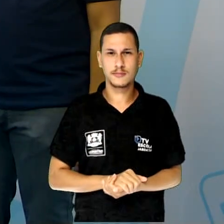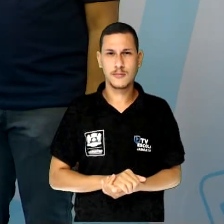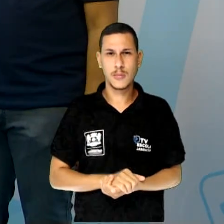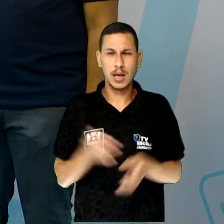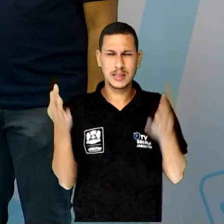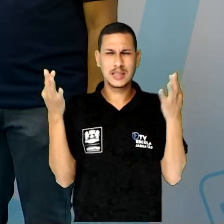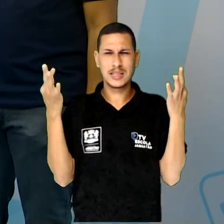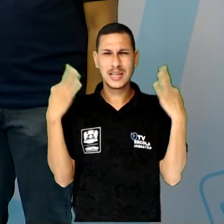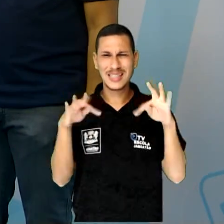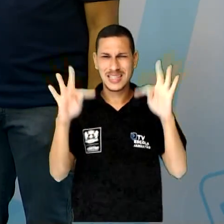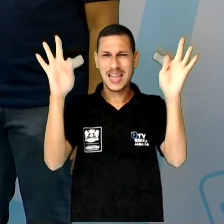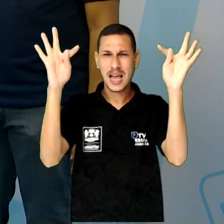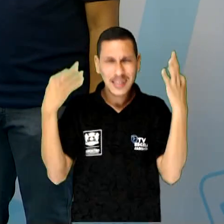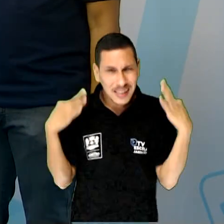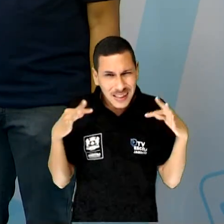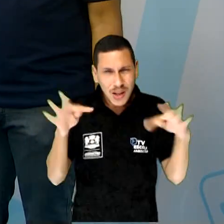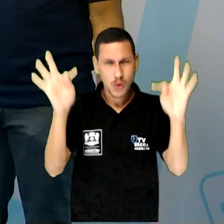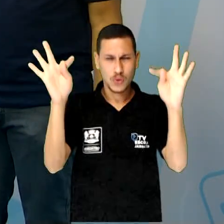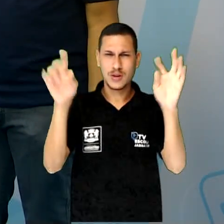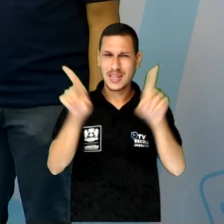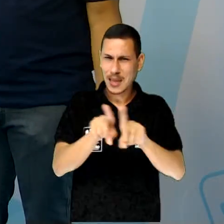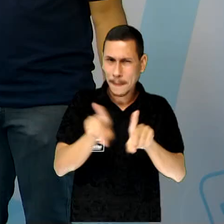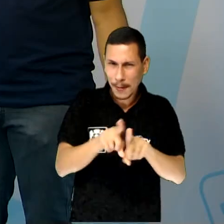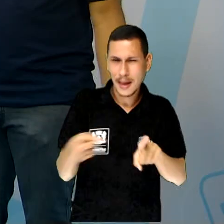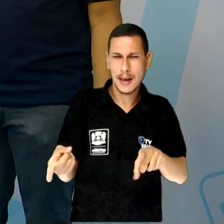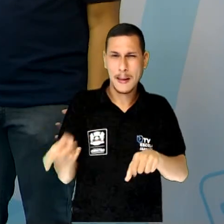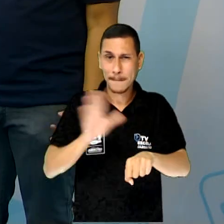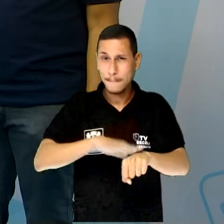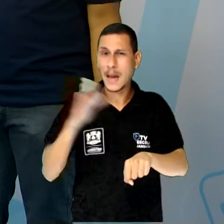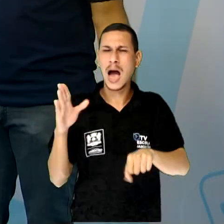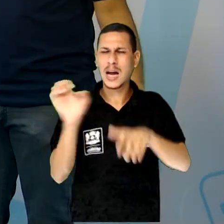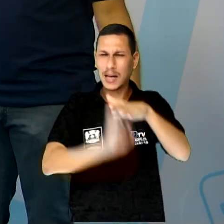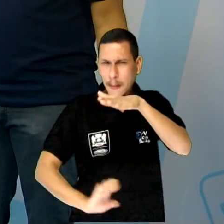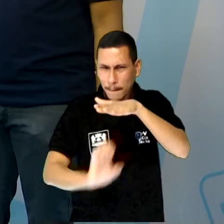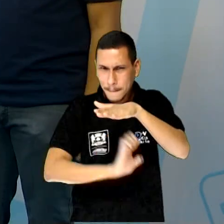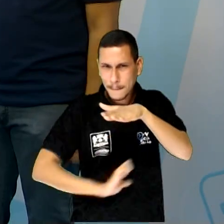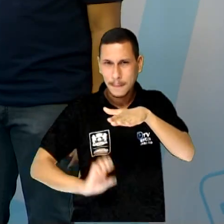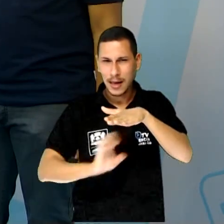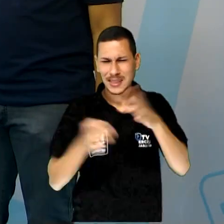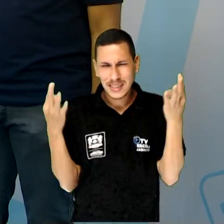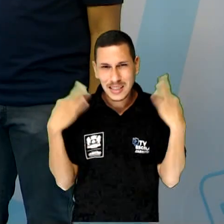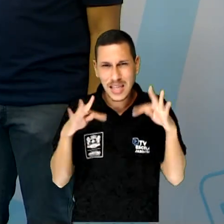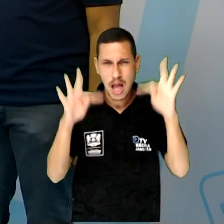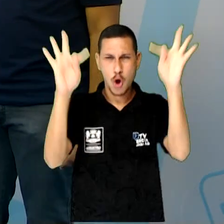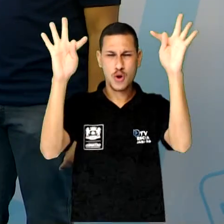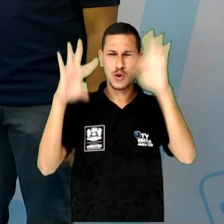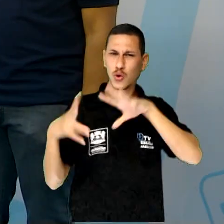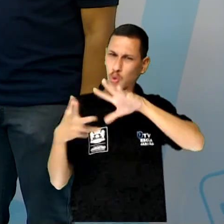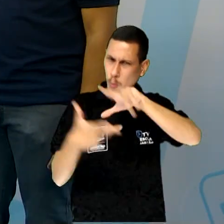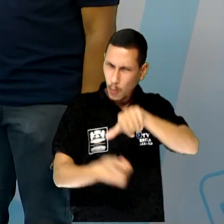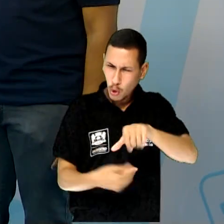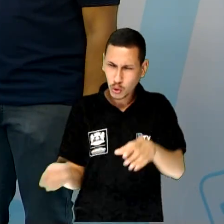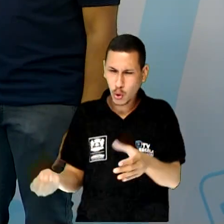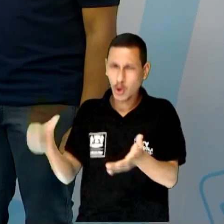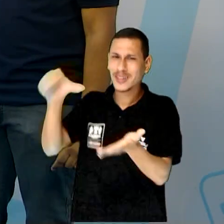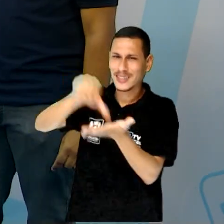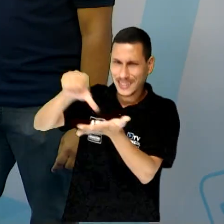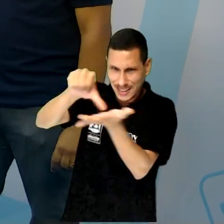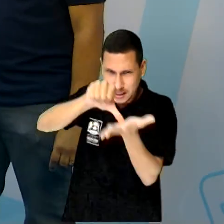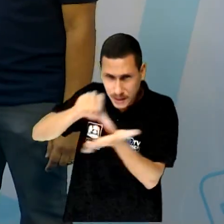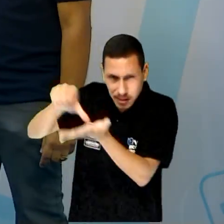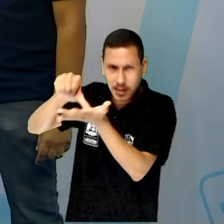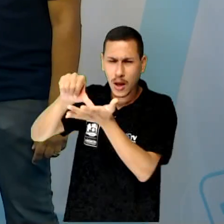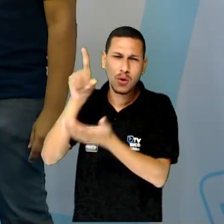tecnológica, né, não é à toa que as maiores companhias, as maiores empresas do ramo de tecnologia do mundo estão lá também. E, por